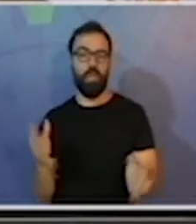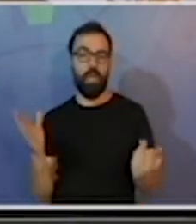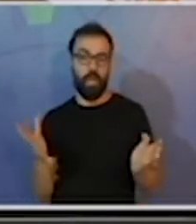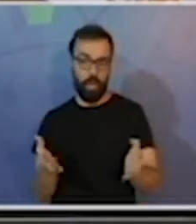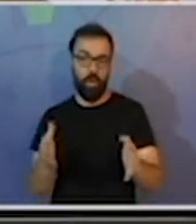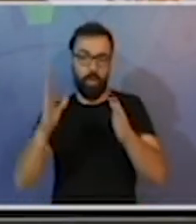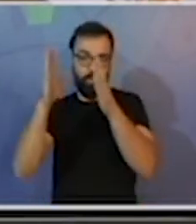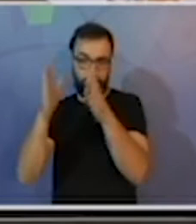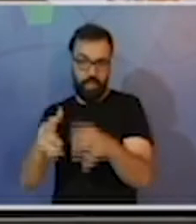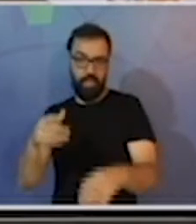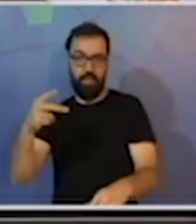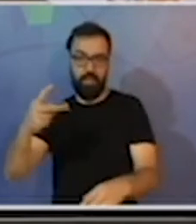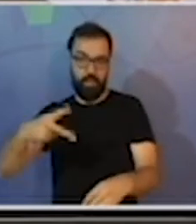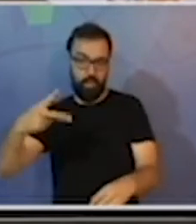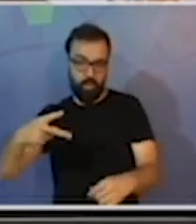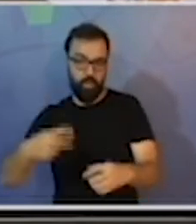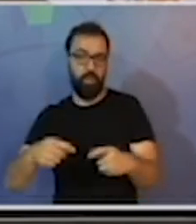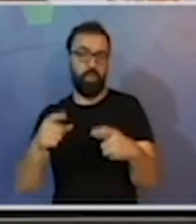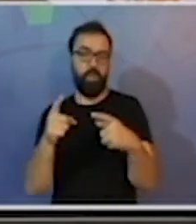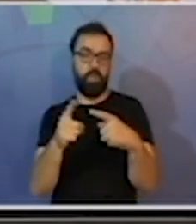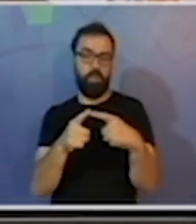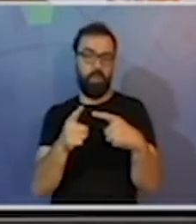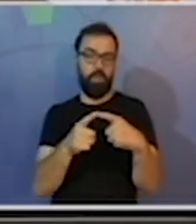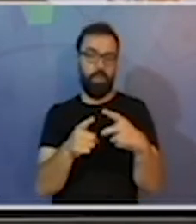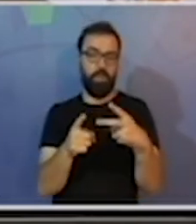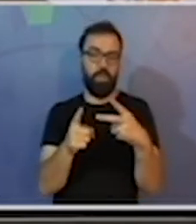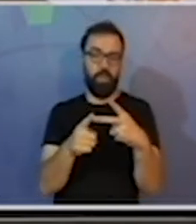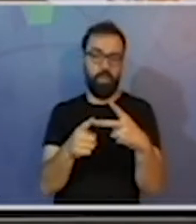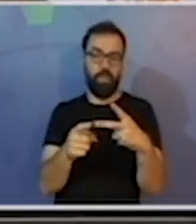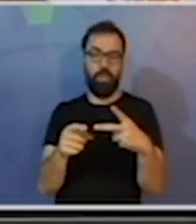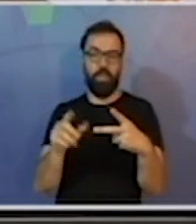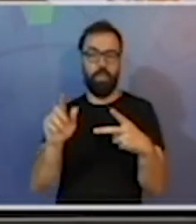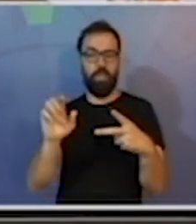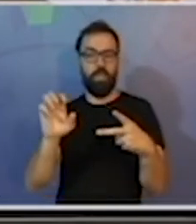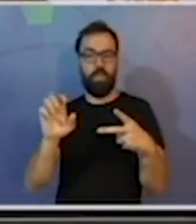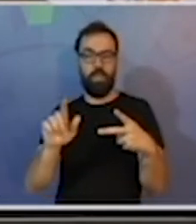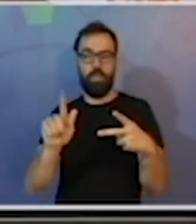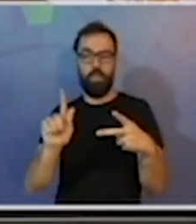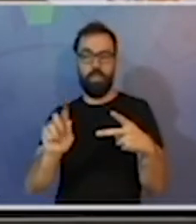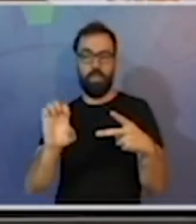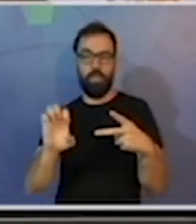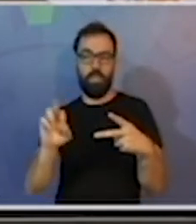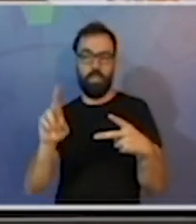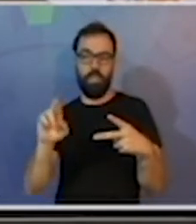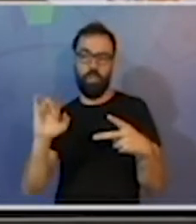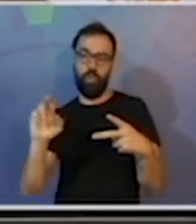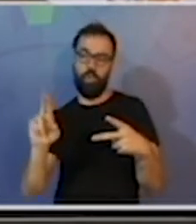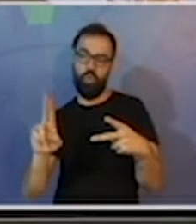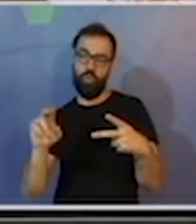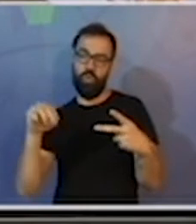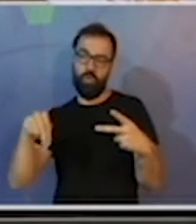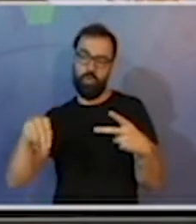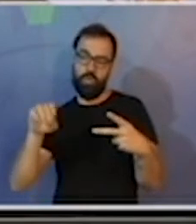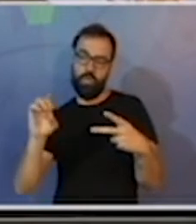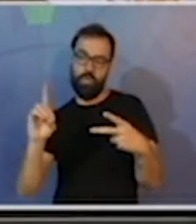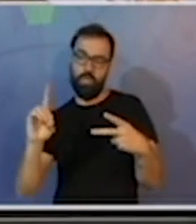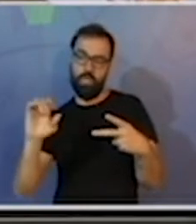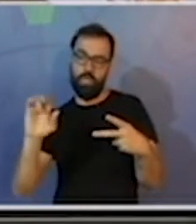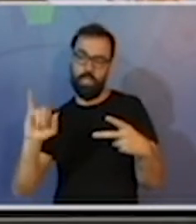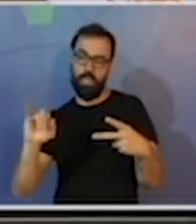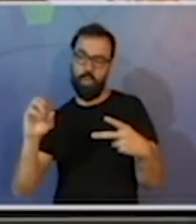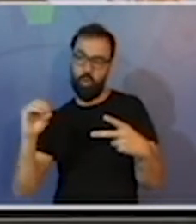o gerúndio ação não terminada ou com maior duração falando